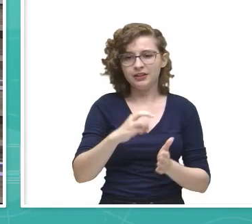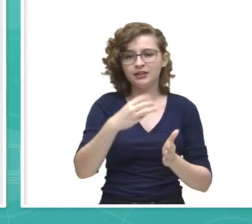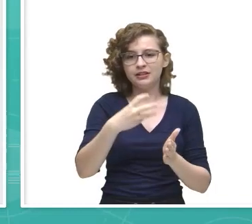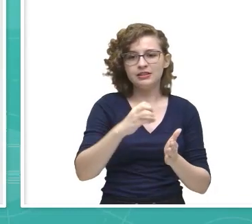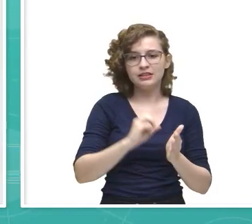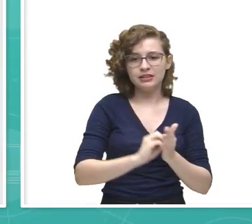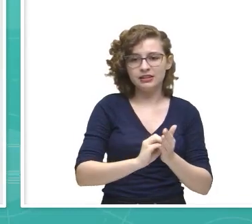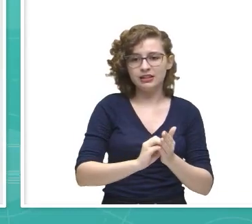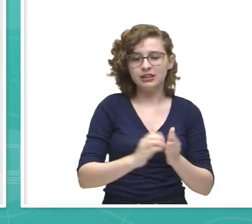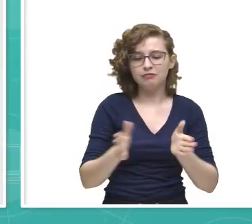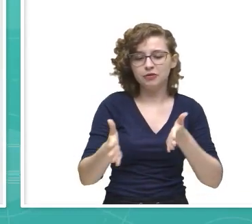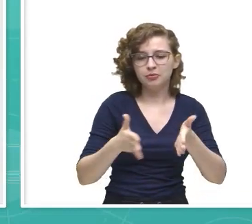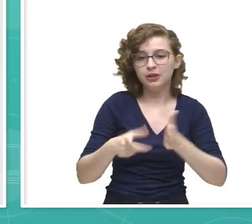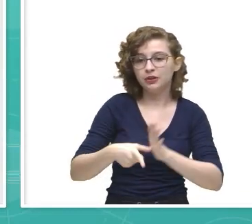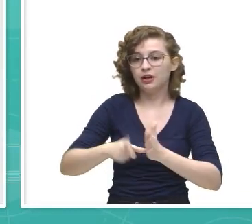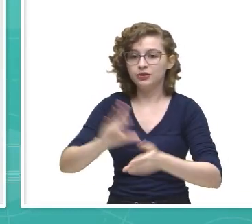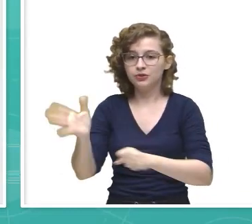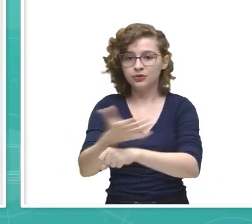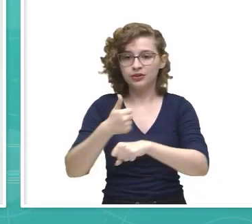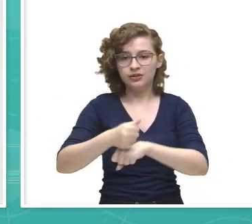adiante na cartela.